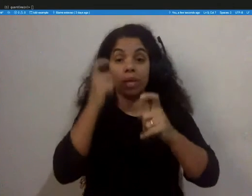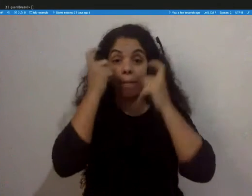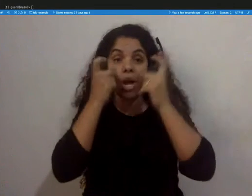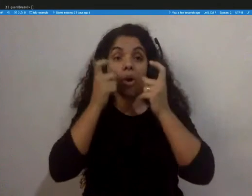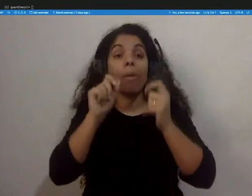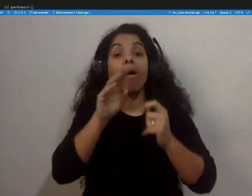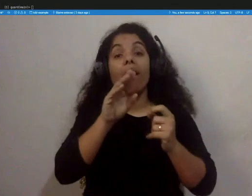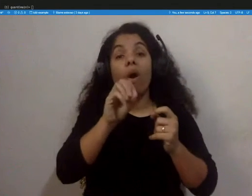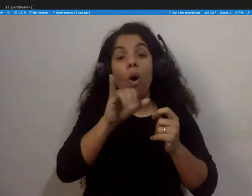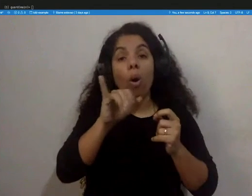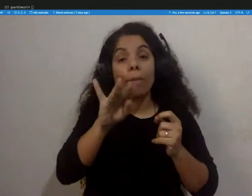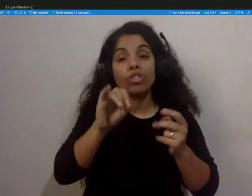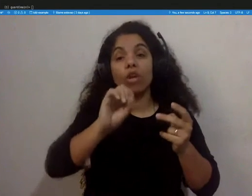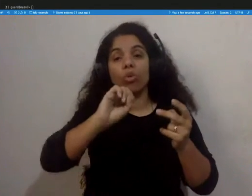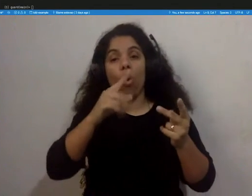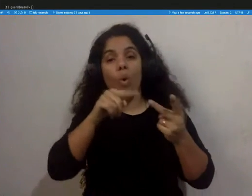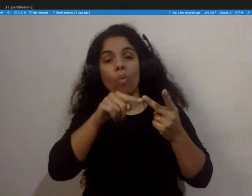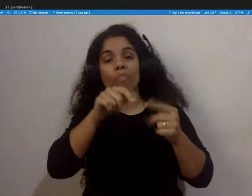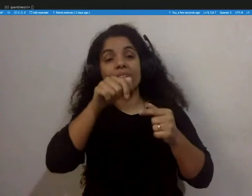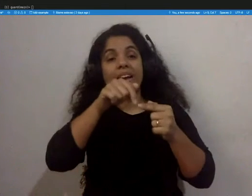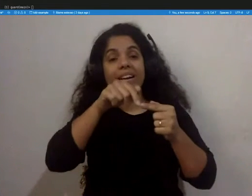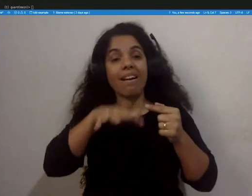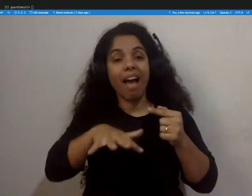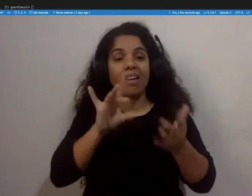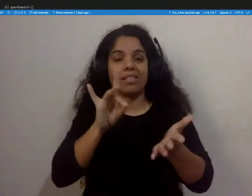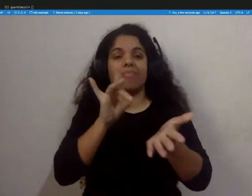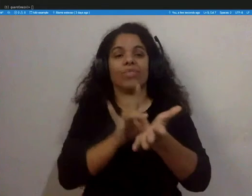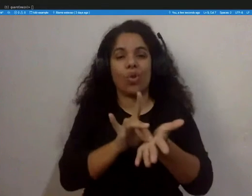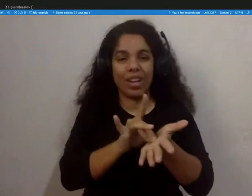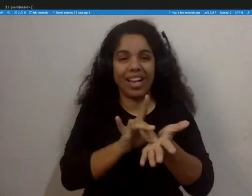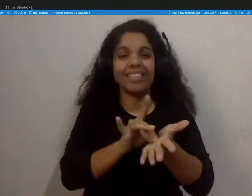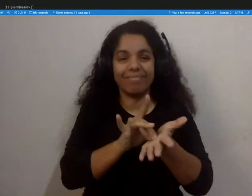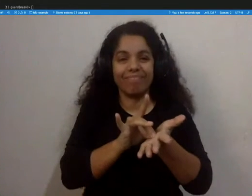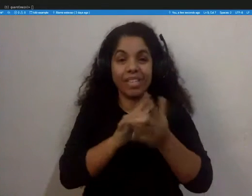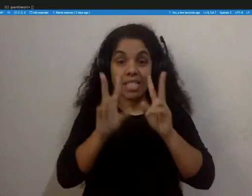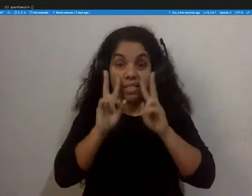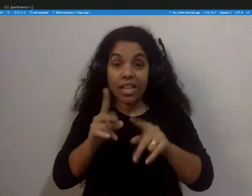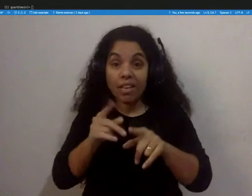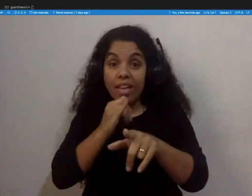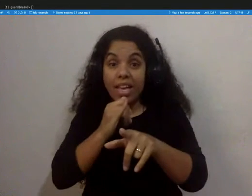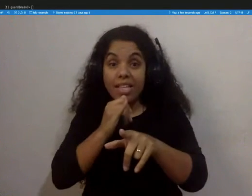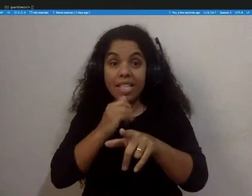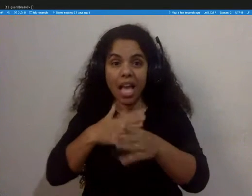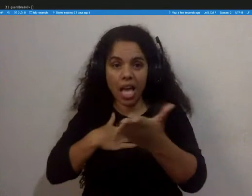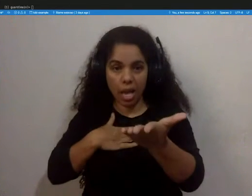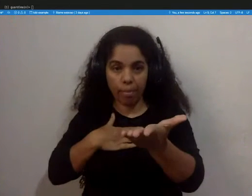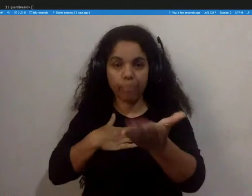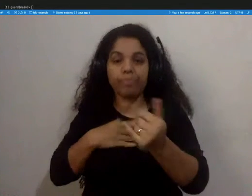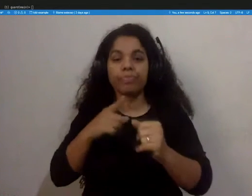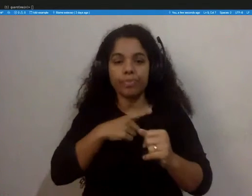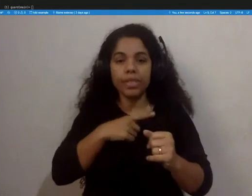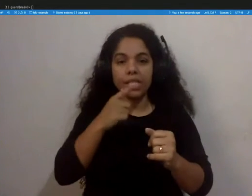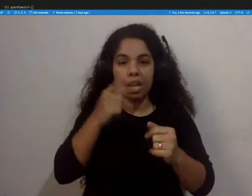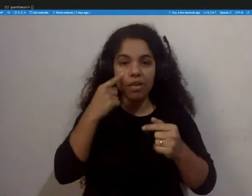o objeto ou a classe concreta. Ou seja, se você vê aqui no meu exemplo, se vê a estrutura da